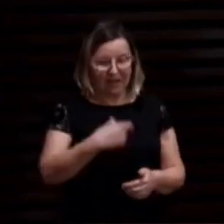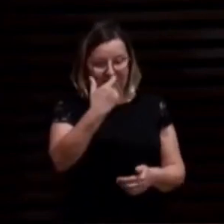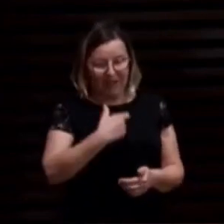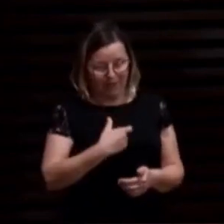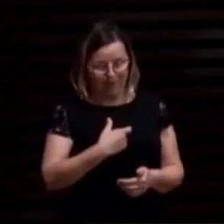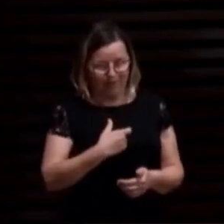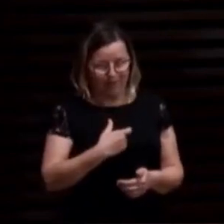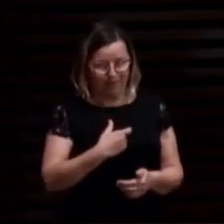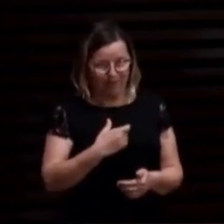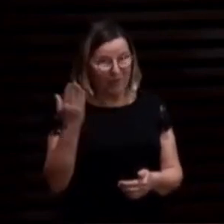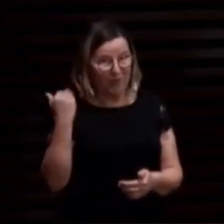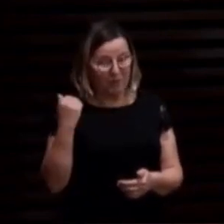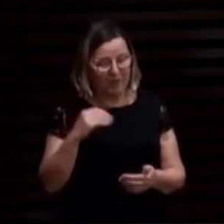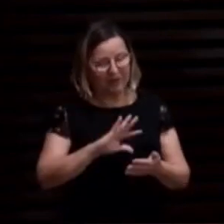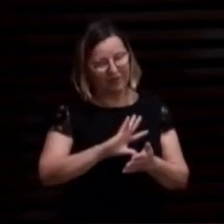Eu fui ladrão.